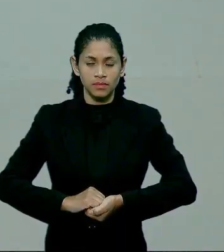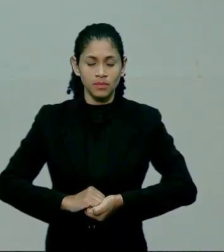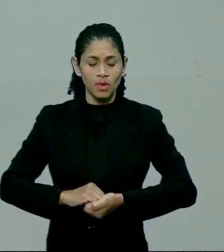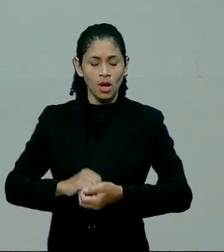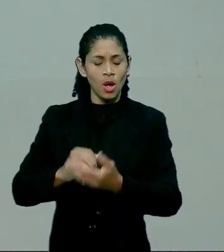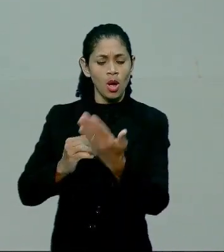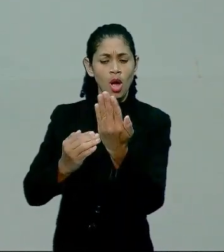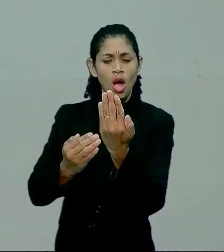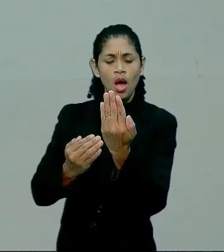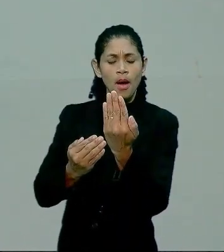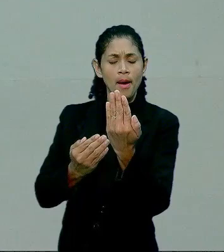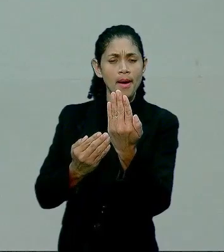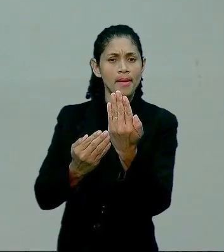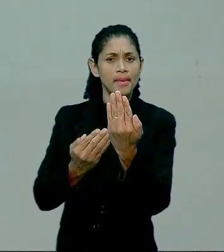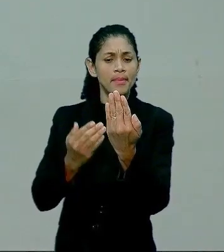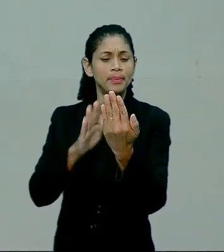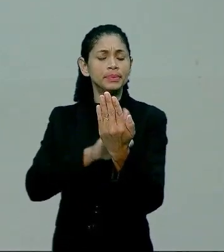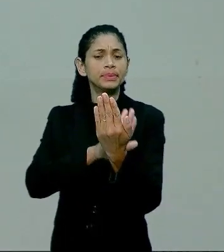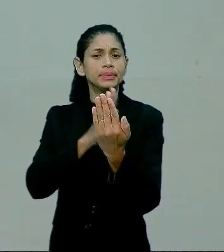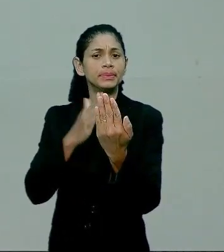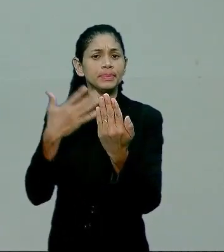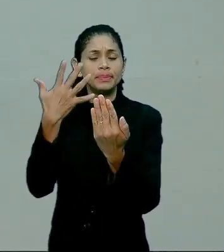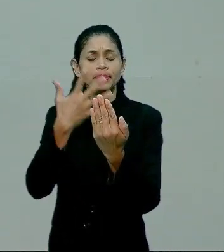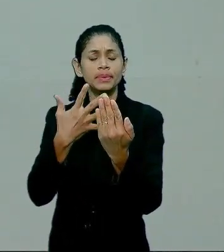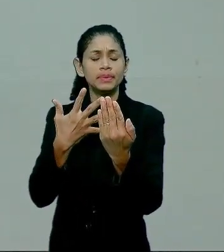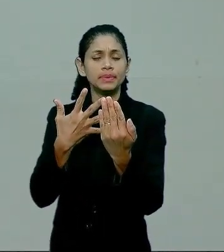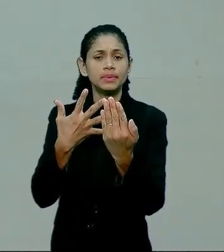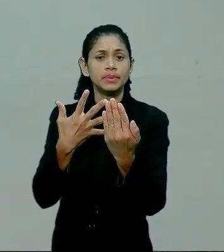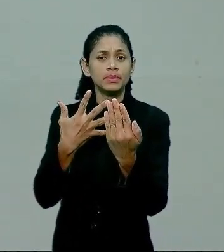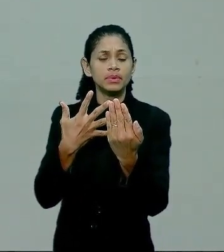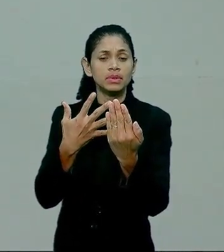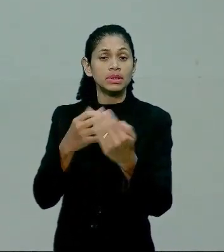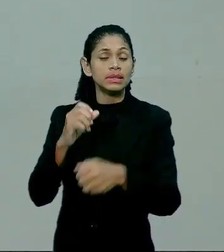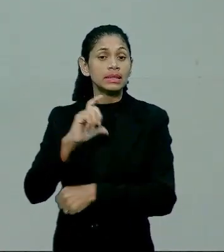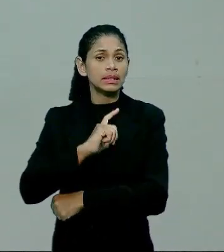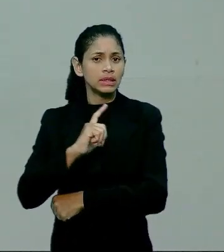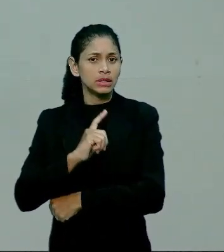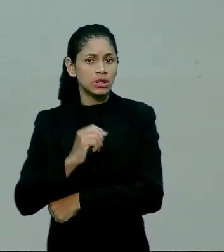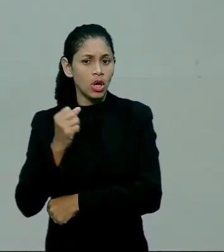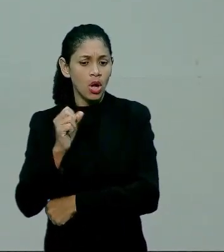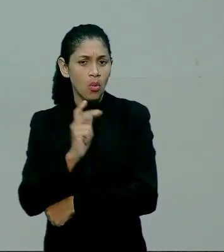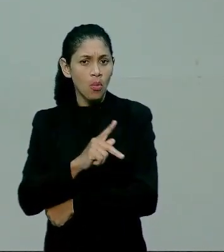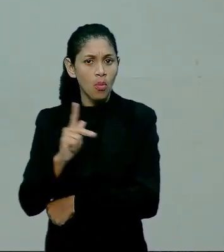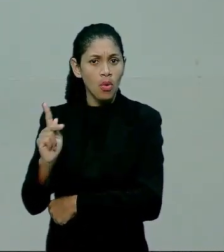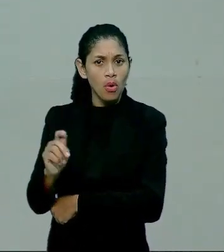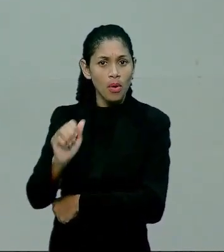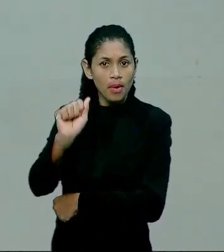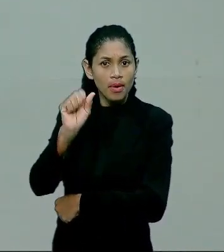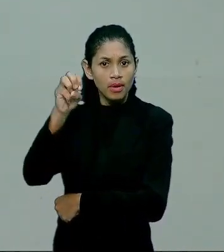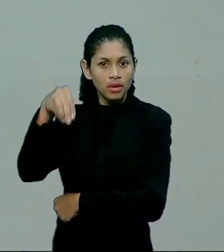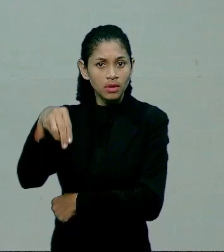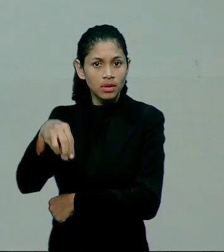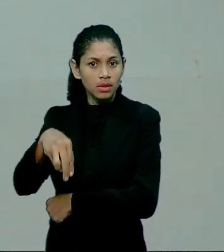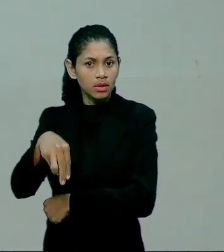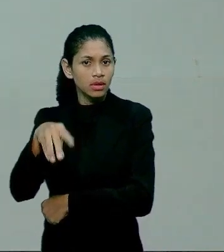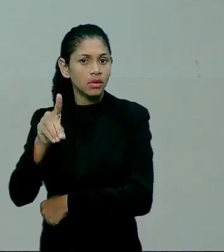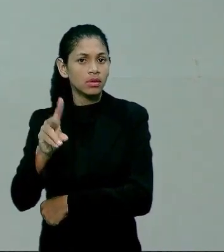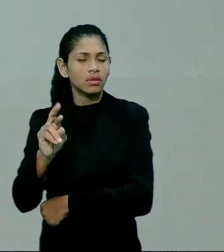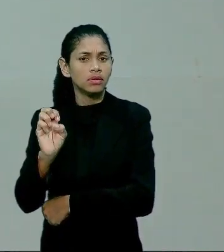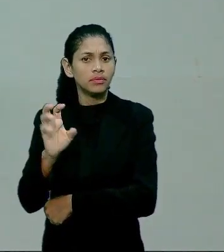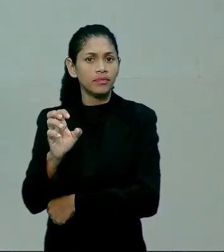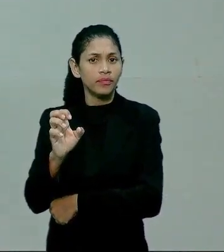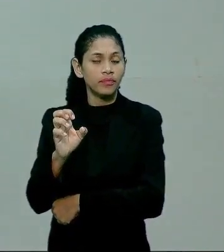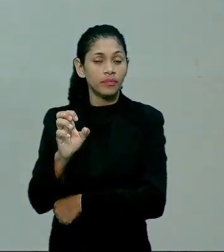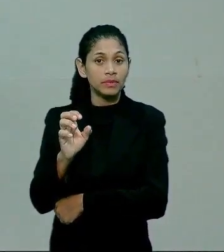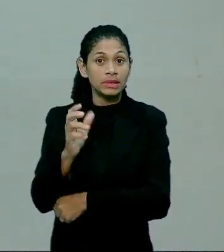Espelho, espelho meu, existe algum professor que se chama André, que dá aula de educação física, gravando aqui, mais bonito